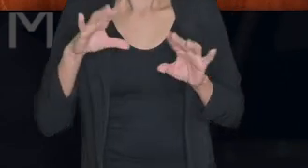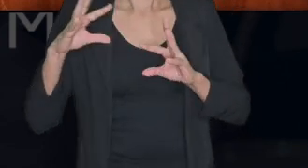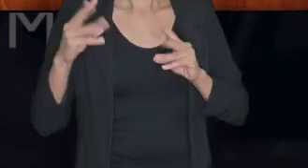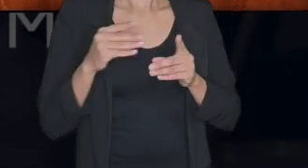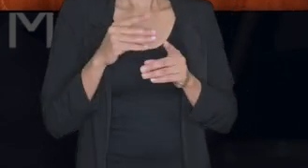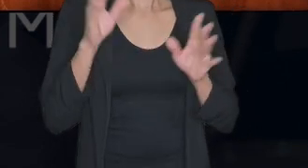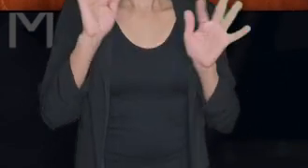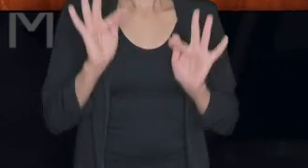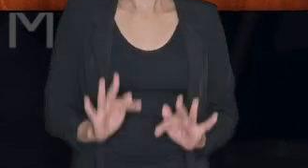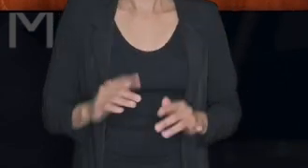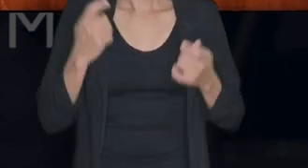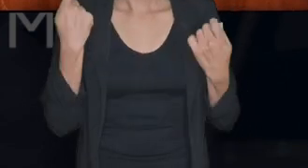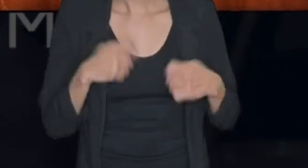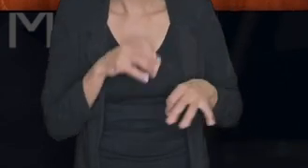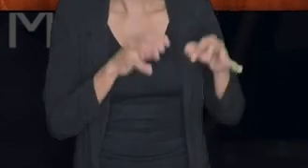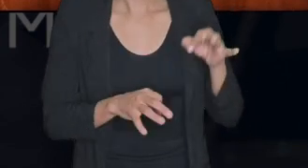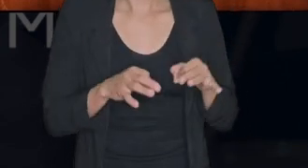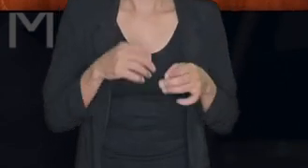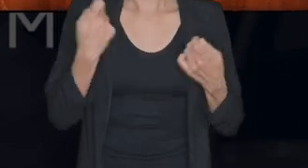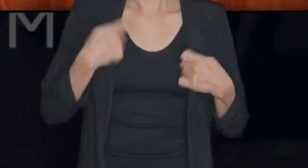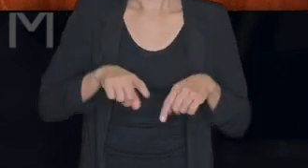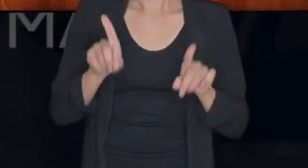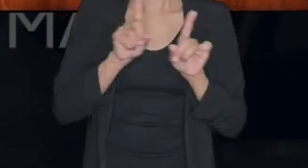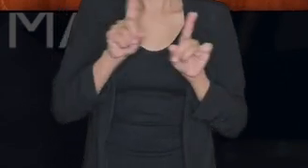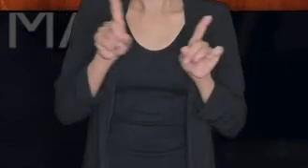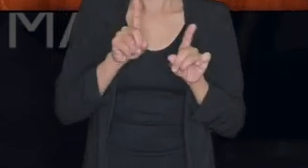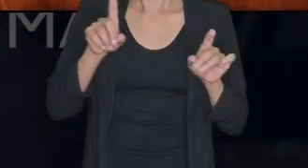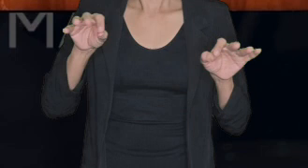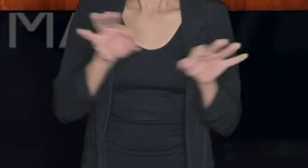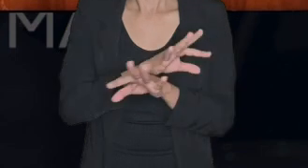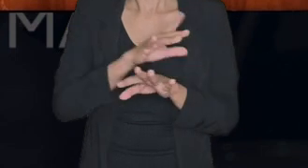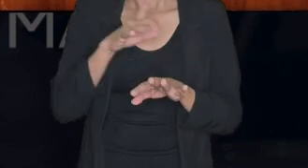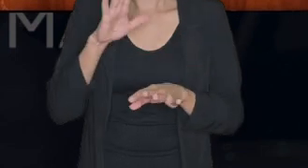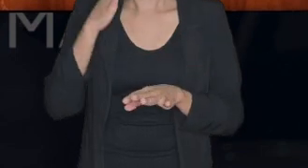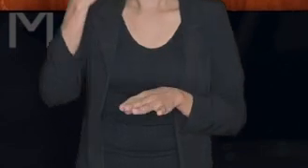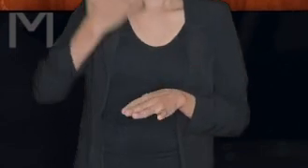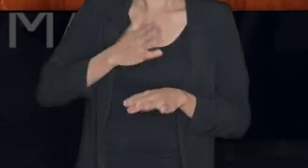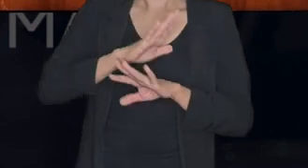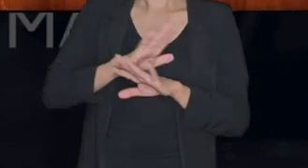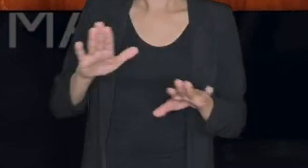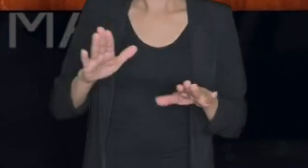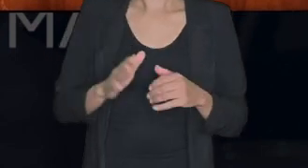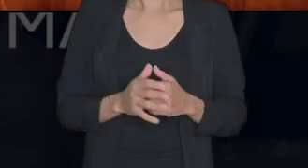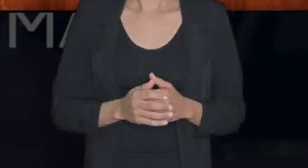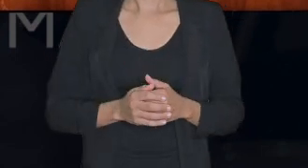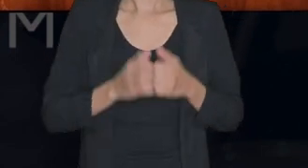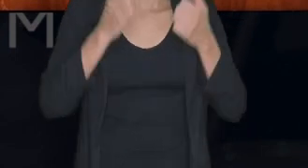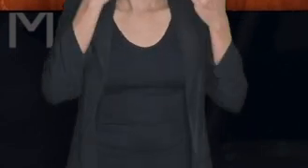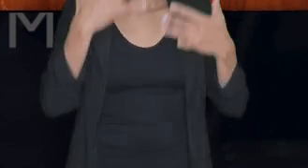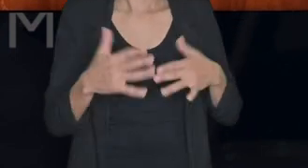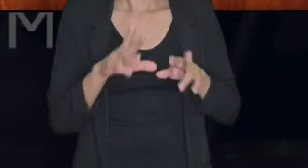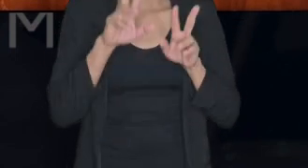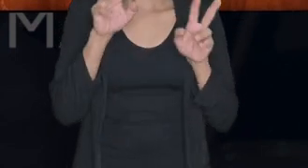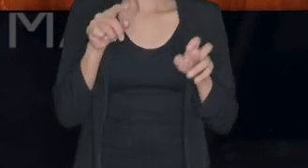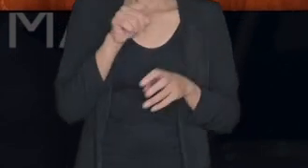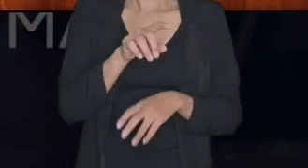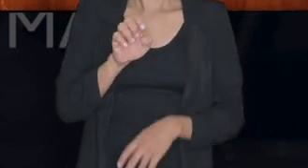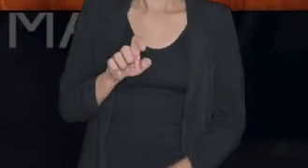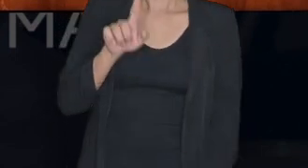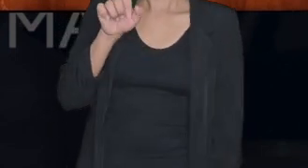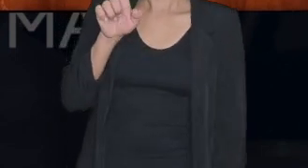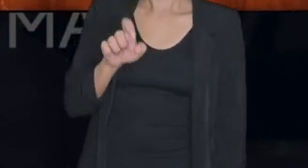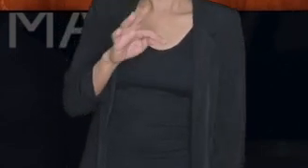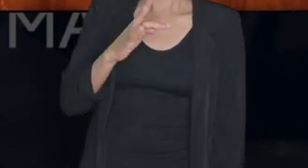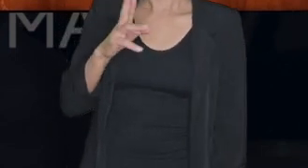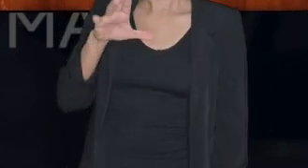Não. Eu já estabilizei o meio de prova. Então, a gente vai falar um pouquinho sobre essa extrajudicialização. Vamos falar de uma